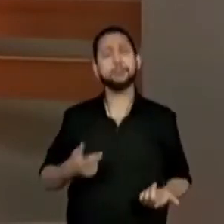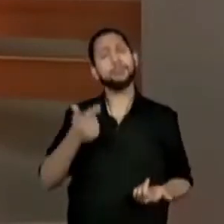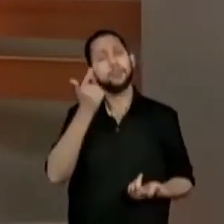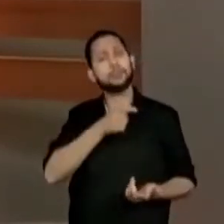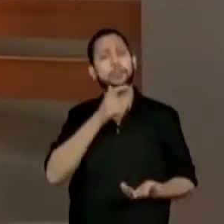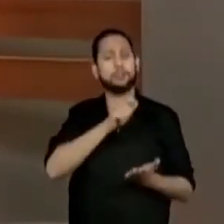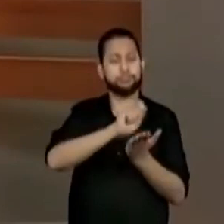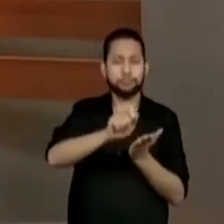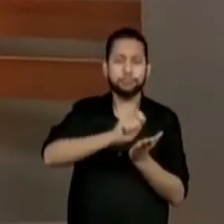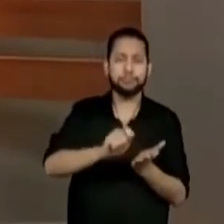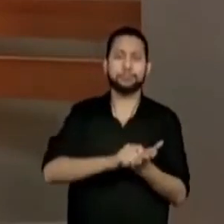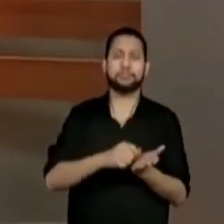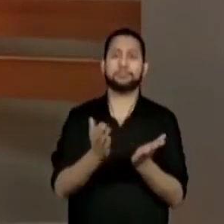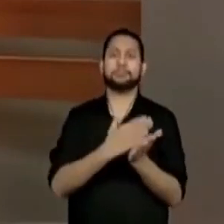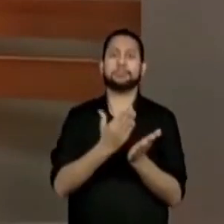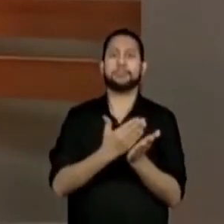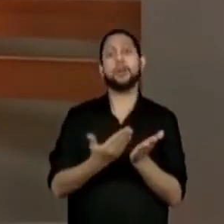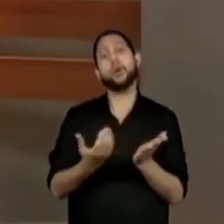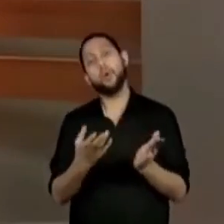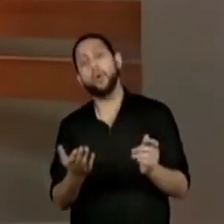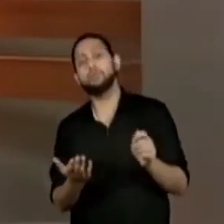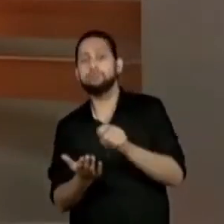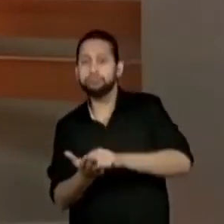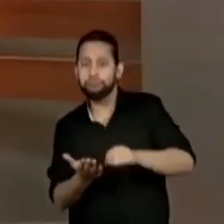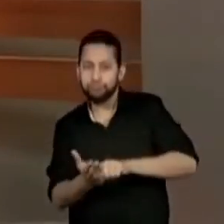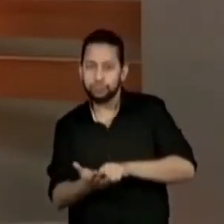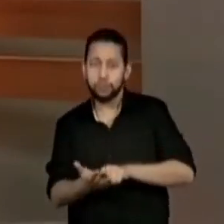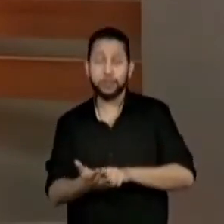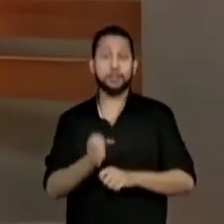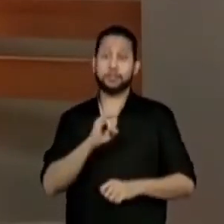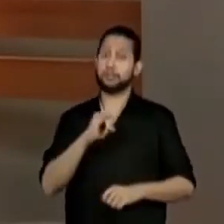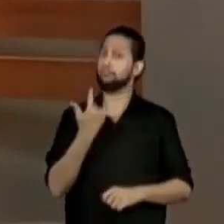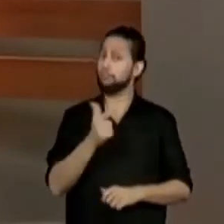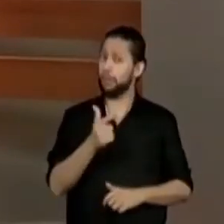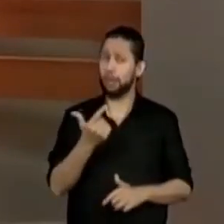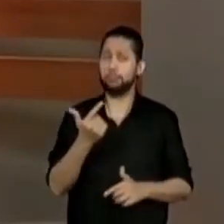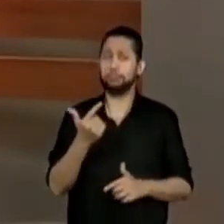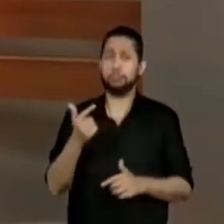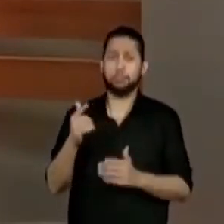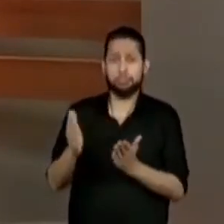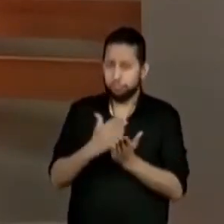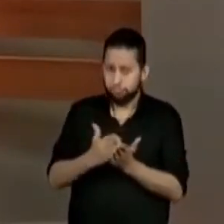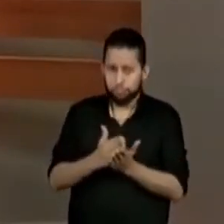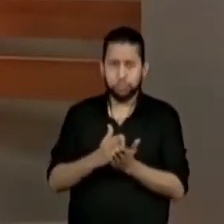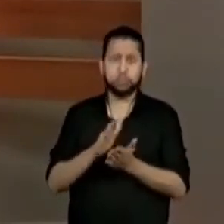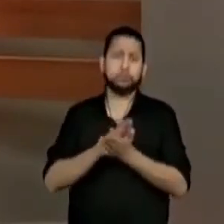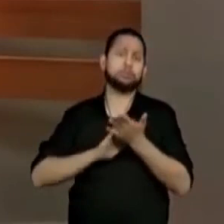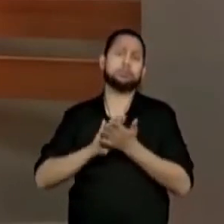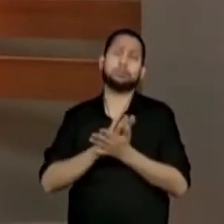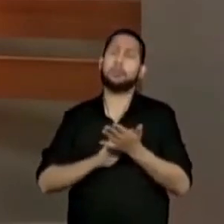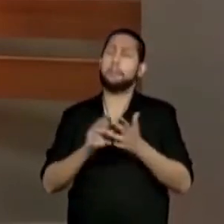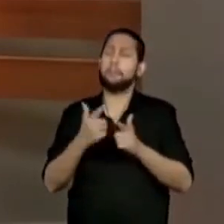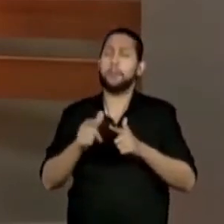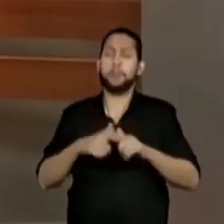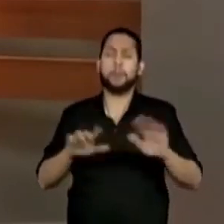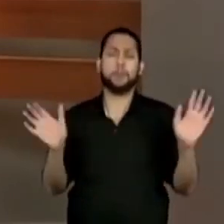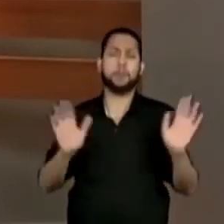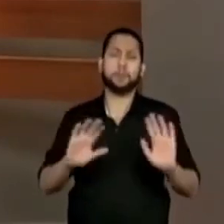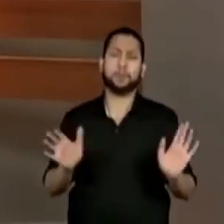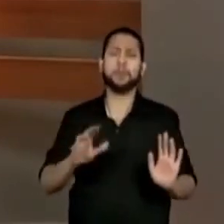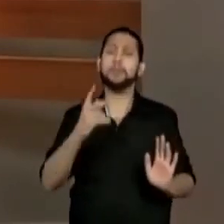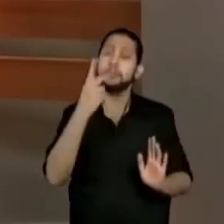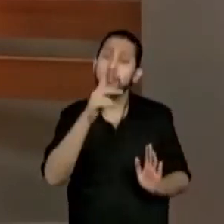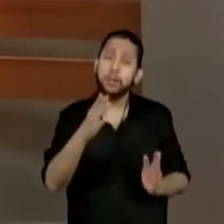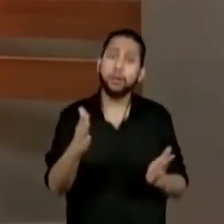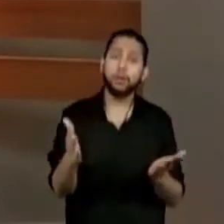anotações no próprio material e quem não tem o material também não tem problema nenhum pode realizar as anotações e as atividades